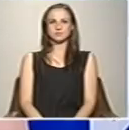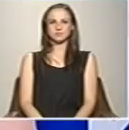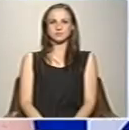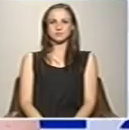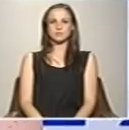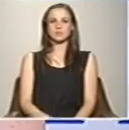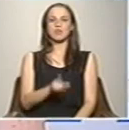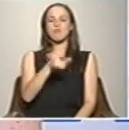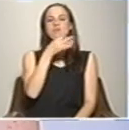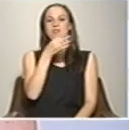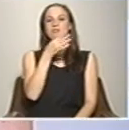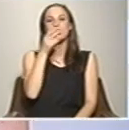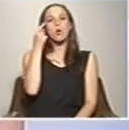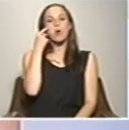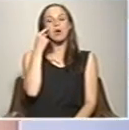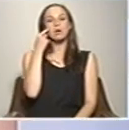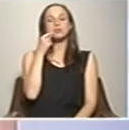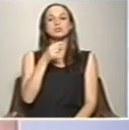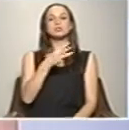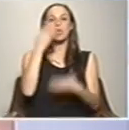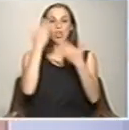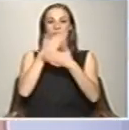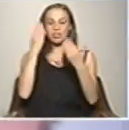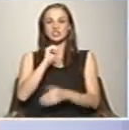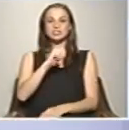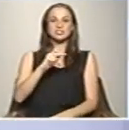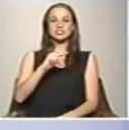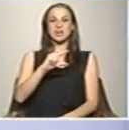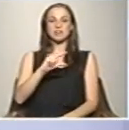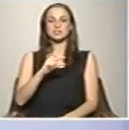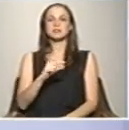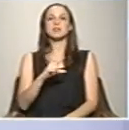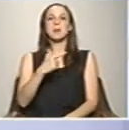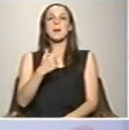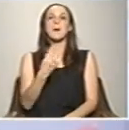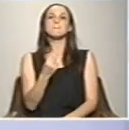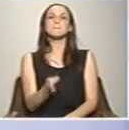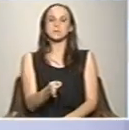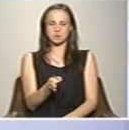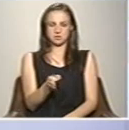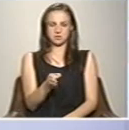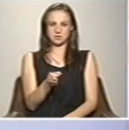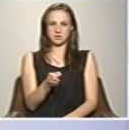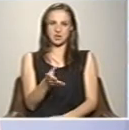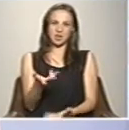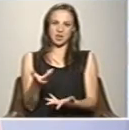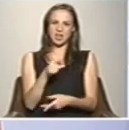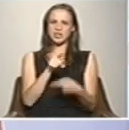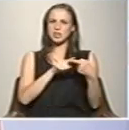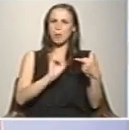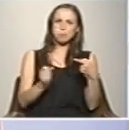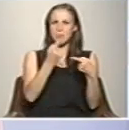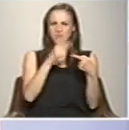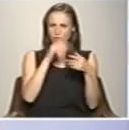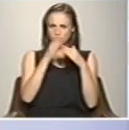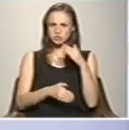evento que vamos falar agora, este acontecimento, o 3-Day Startup, acompanha-vos também desde a criação? Ou seja, já teve outra edição ou é a primeira vez que vai